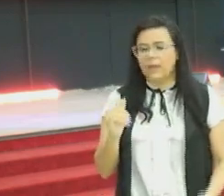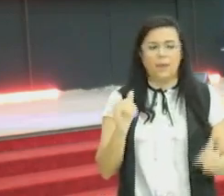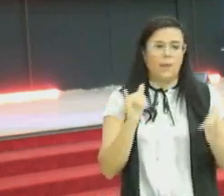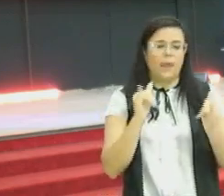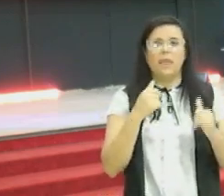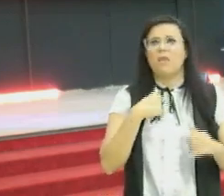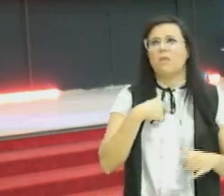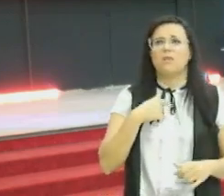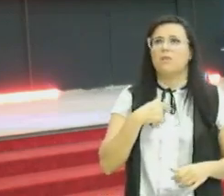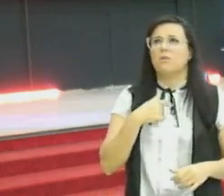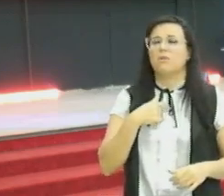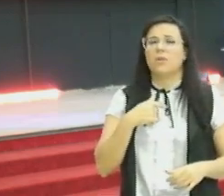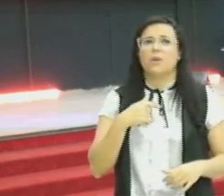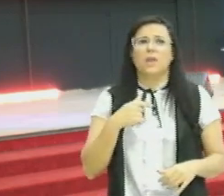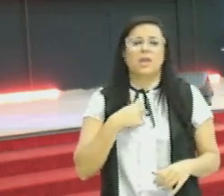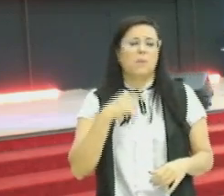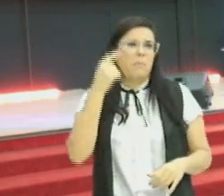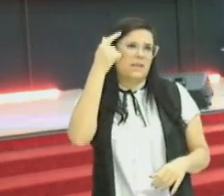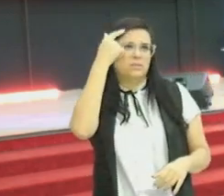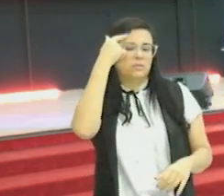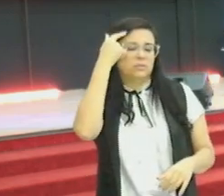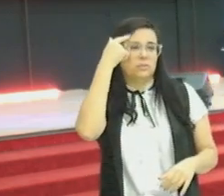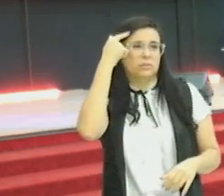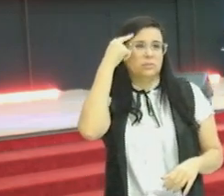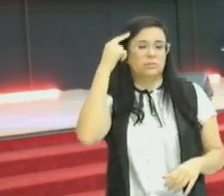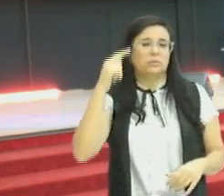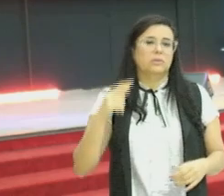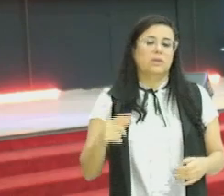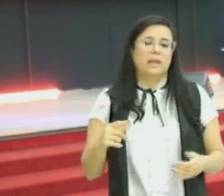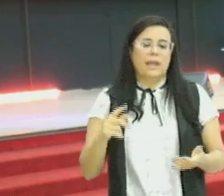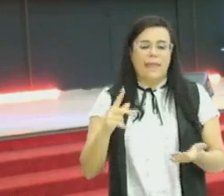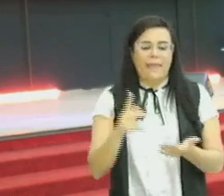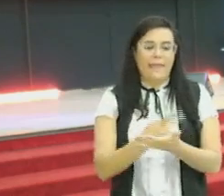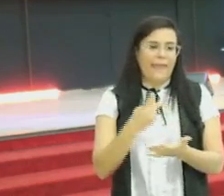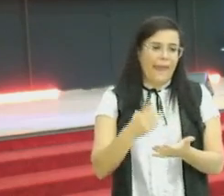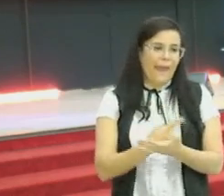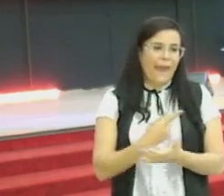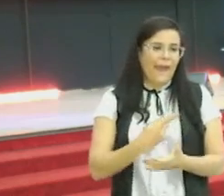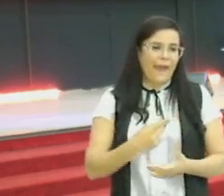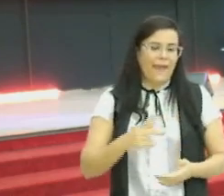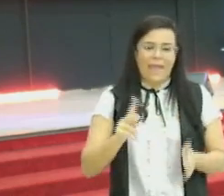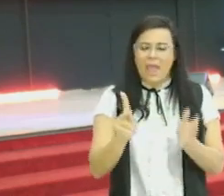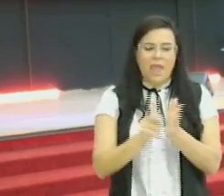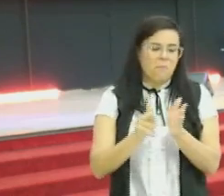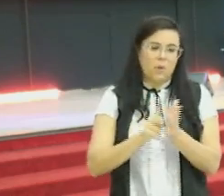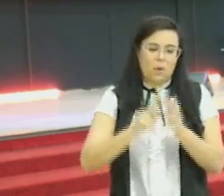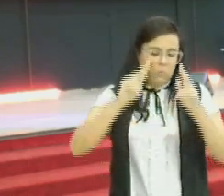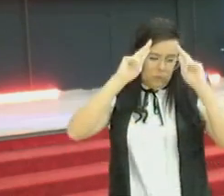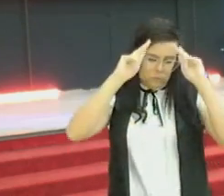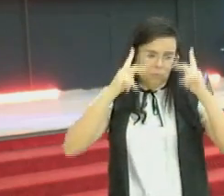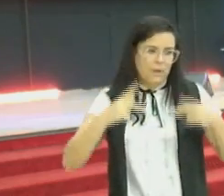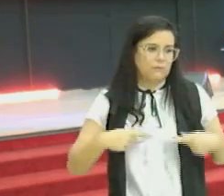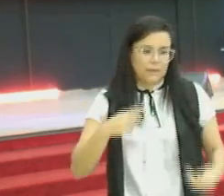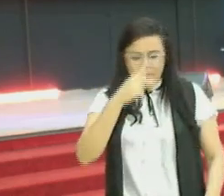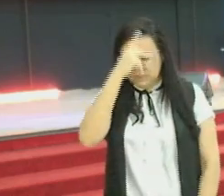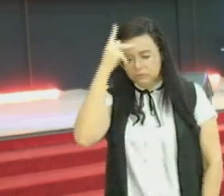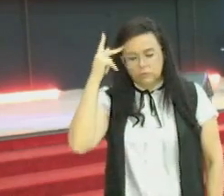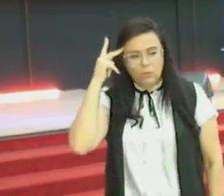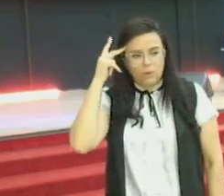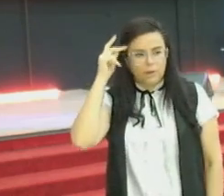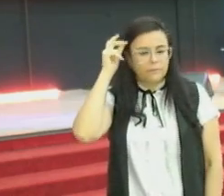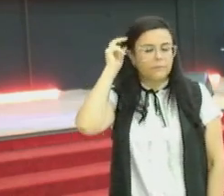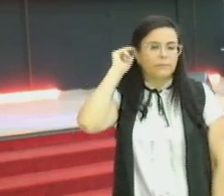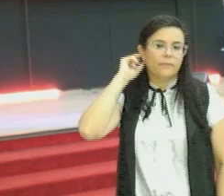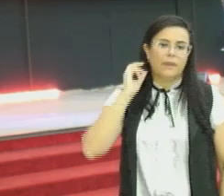essa? Errar é humano. Perdoa, errar é humano. Aí você mantém a ferida dentro de você, porque é errar é humano. Segunda desculpa